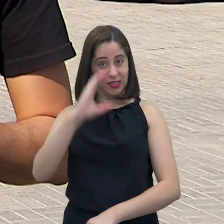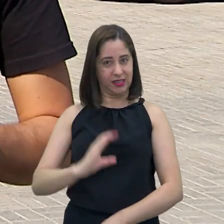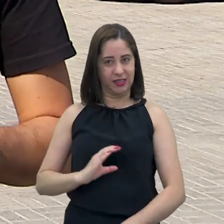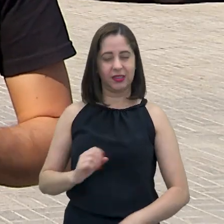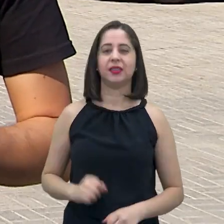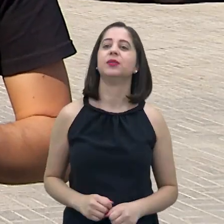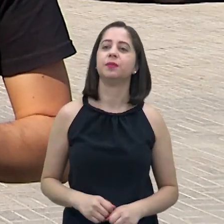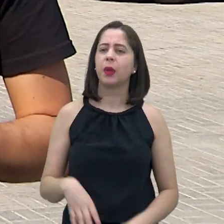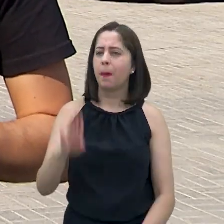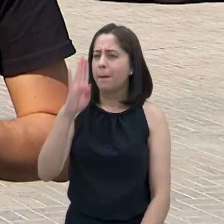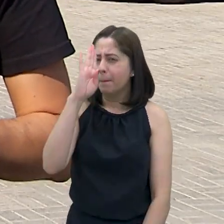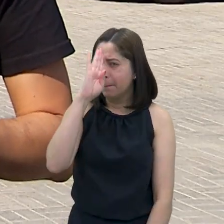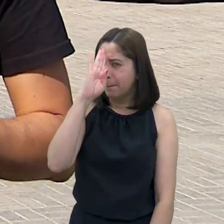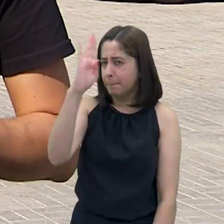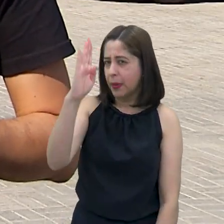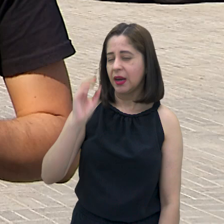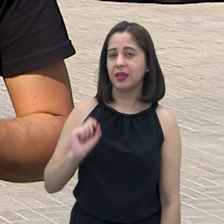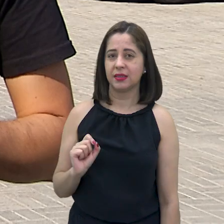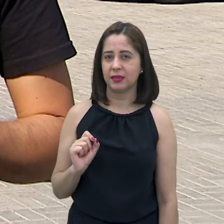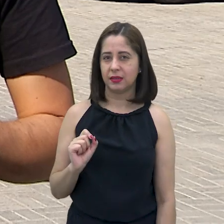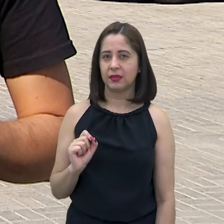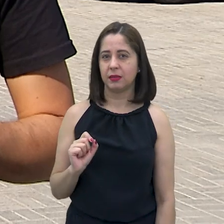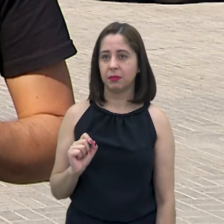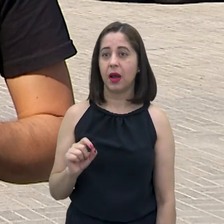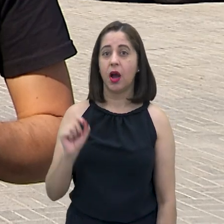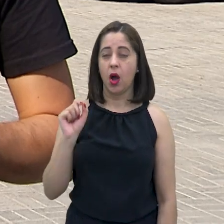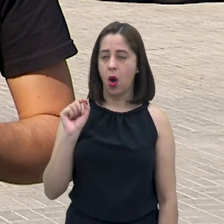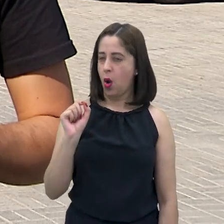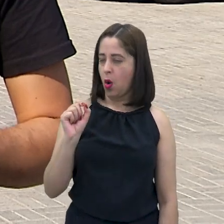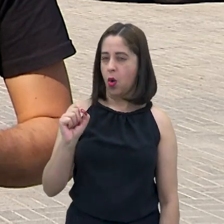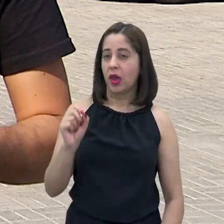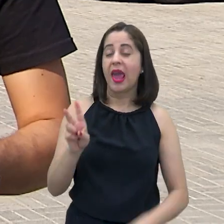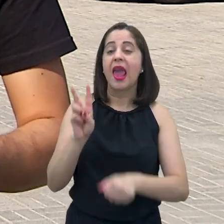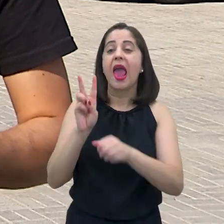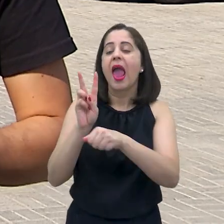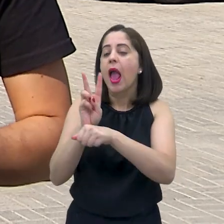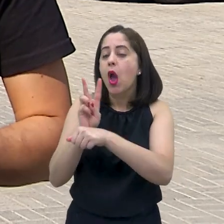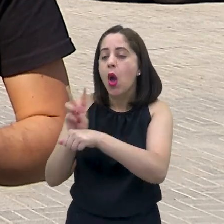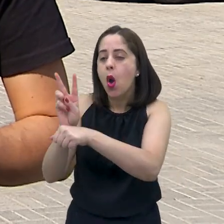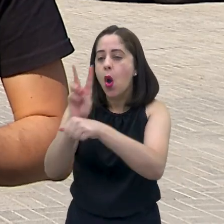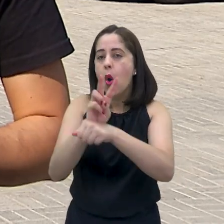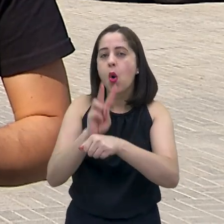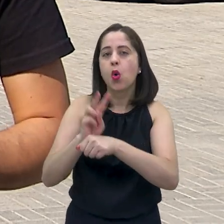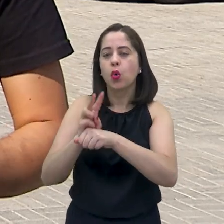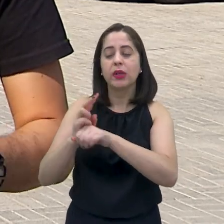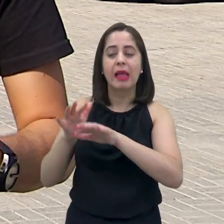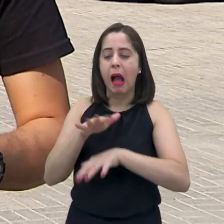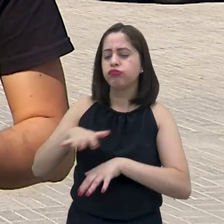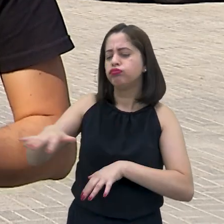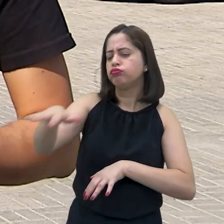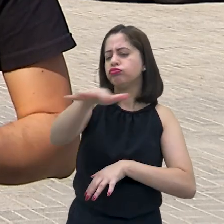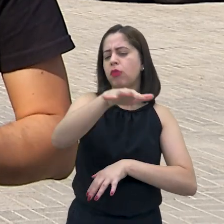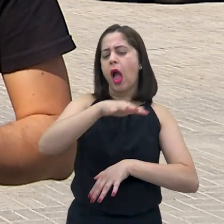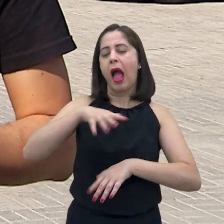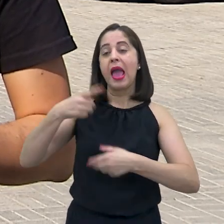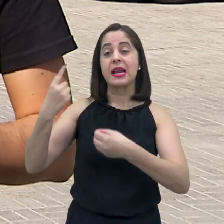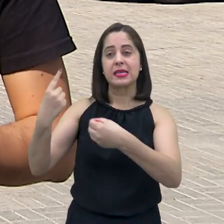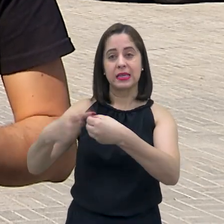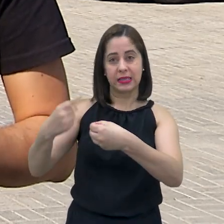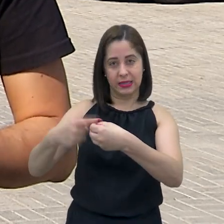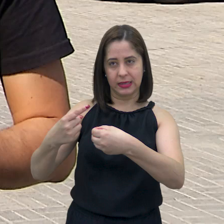sua principal destinação é para os bens, serviços e instalações do município. Essa seria a